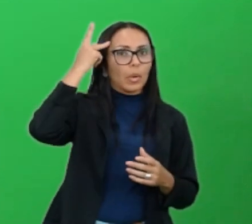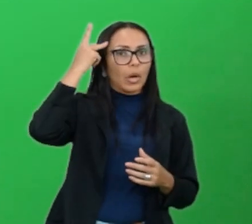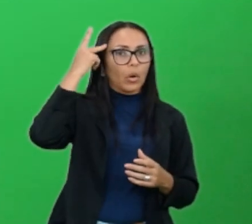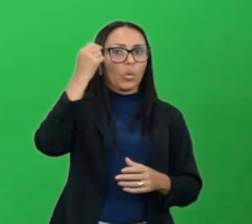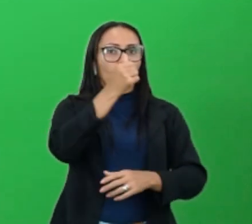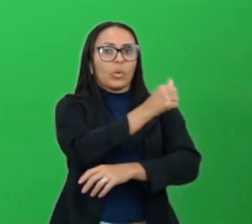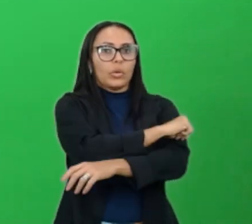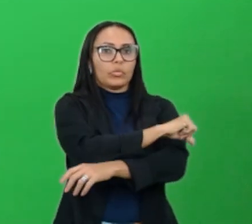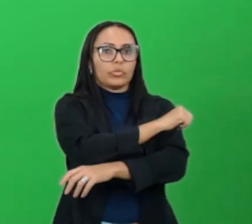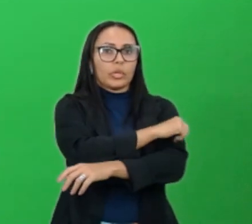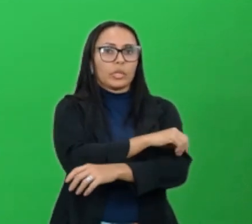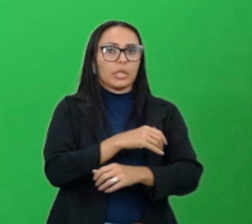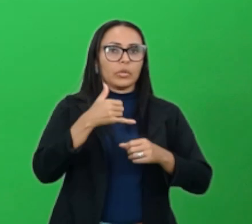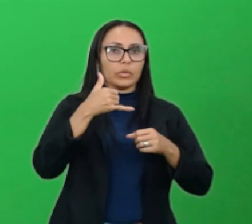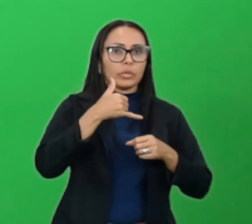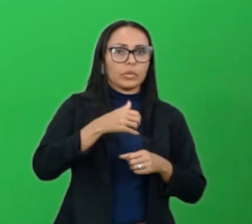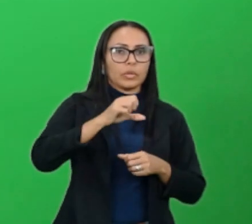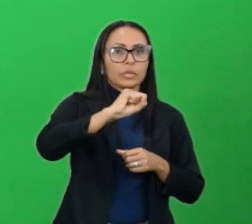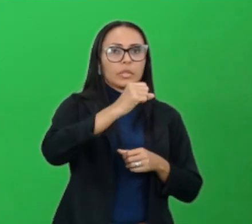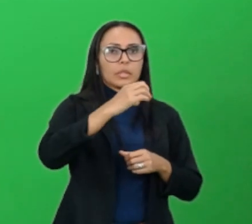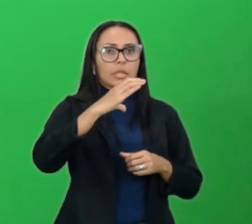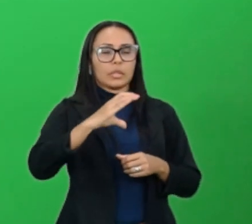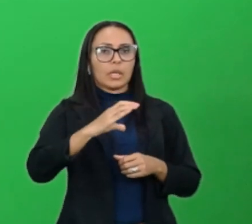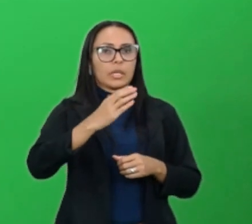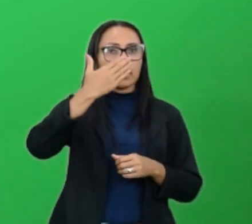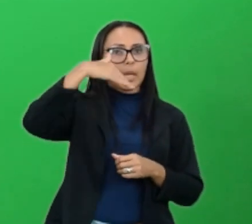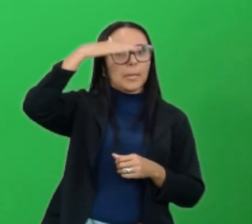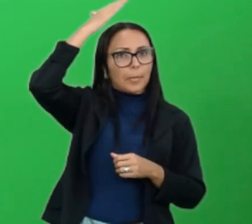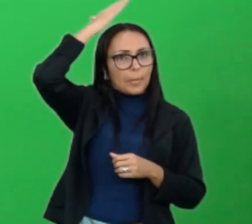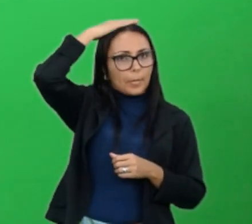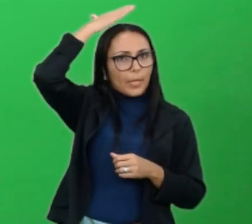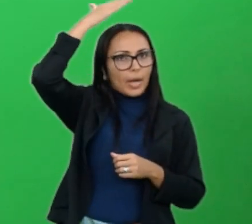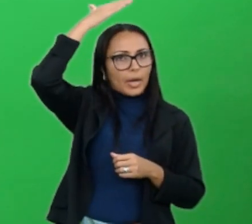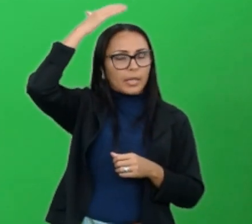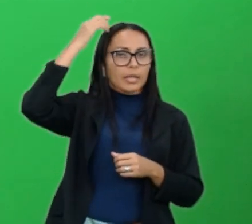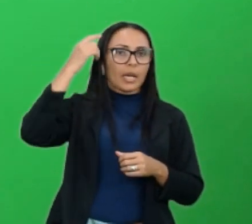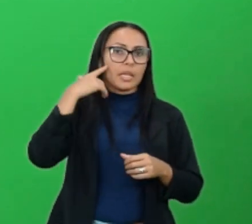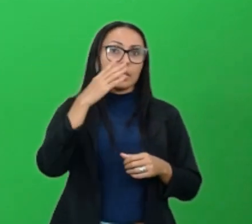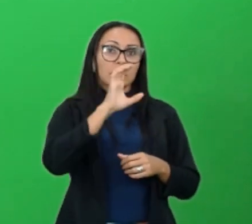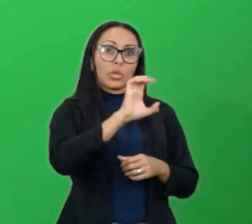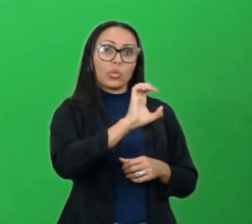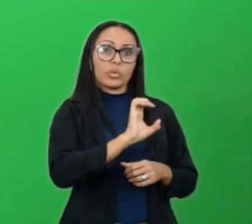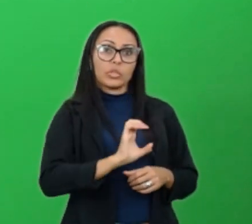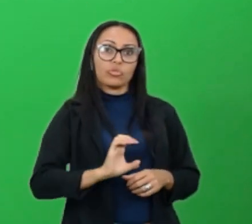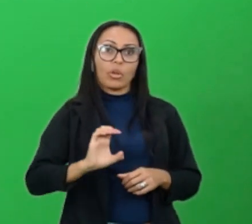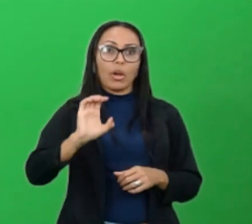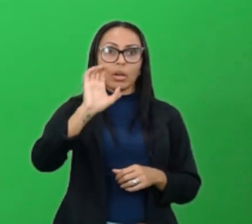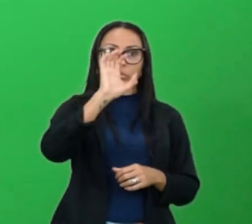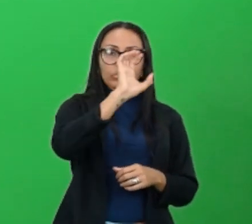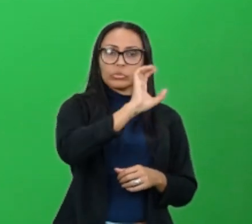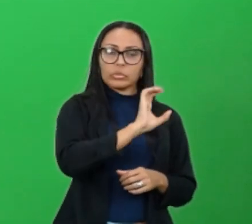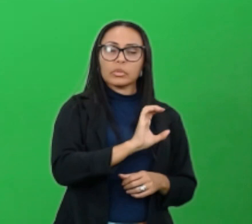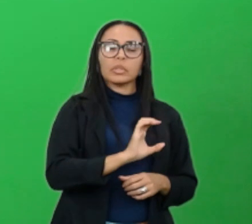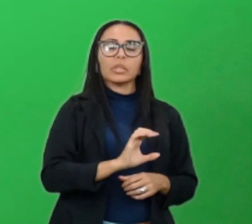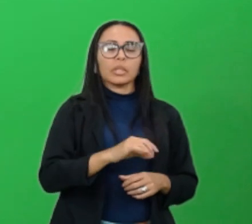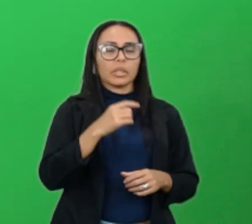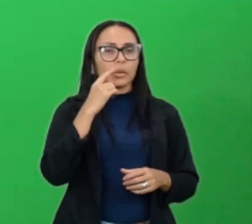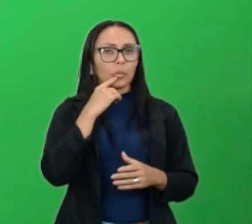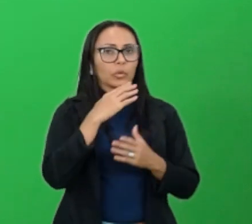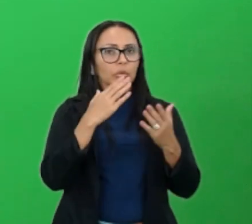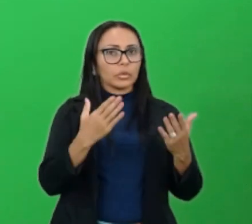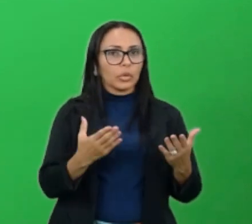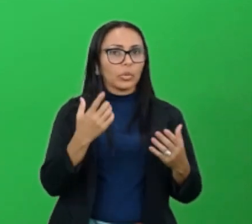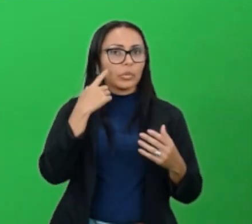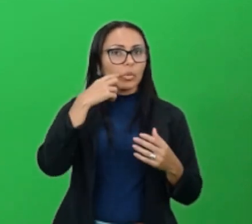Sul, Santa Catarina e Paraná. Tá? Então, são estados aí que compõem esse top 5 e que são seguidos